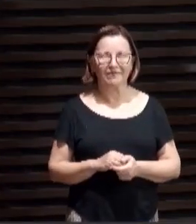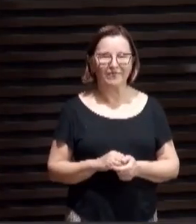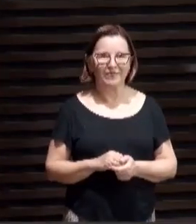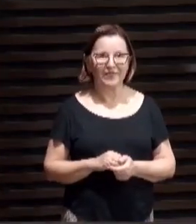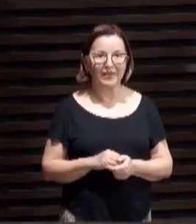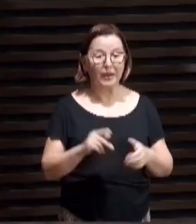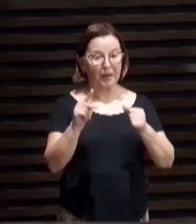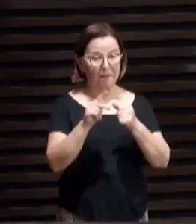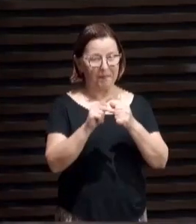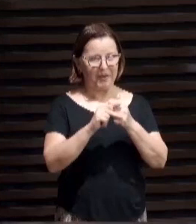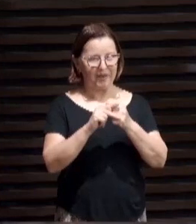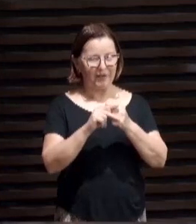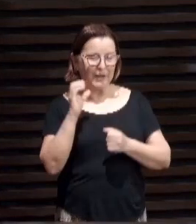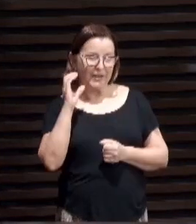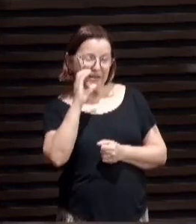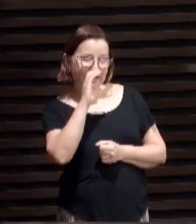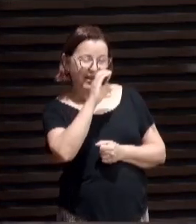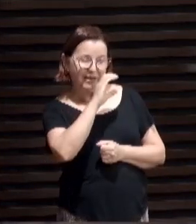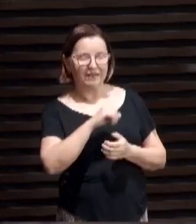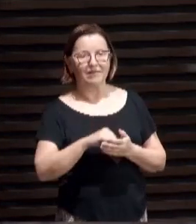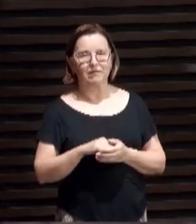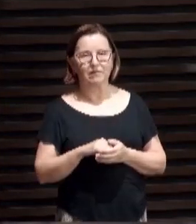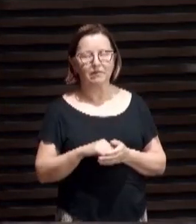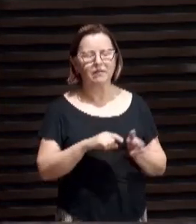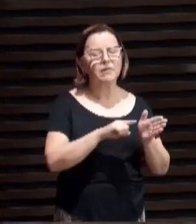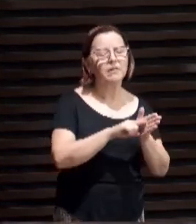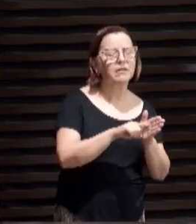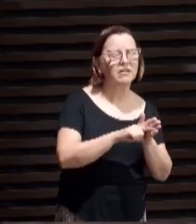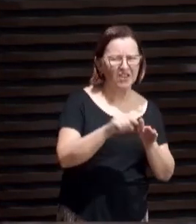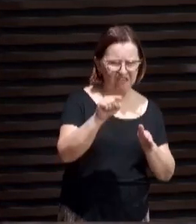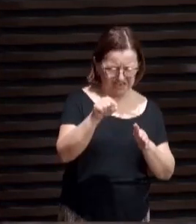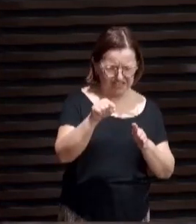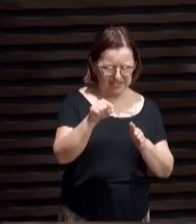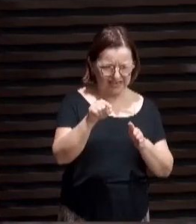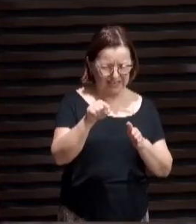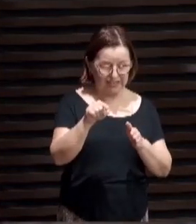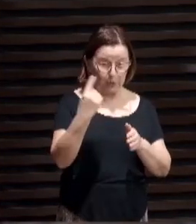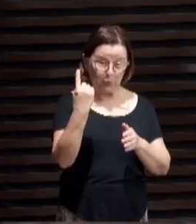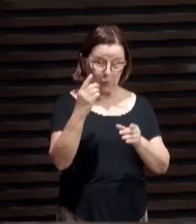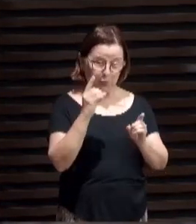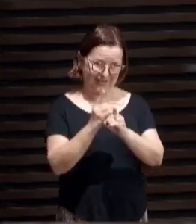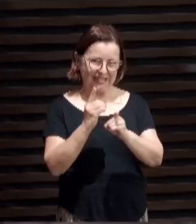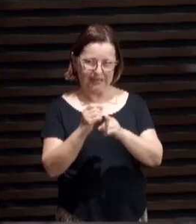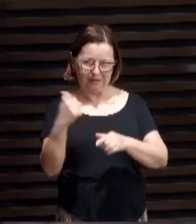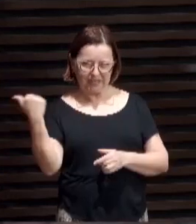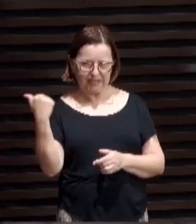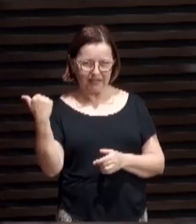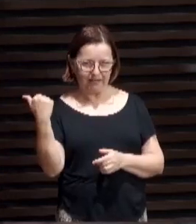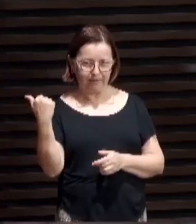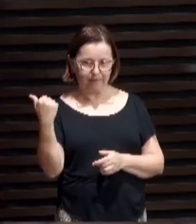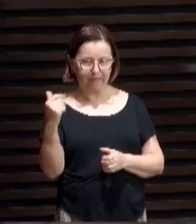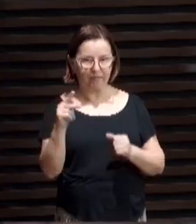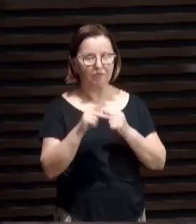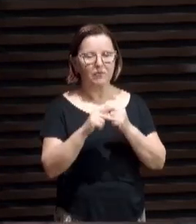Simão Pedro aquentando-se. Perguntaram-lhe, pois, és tu porventura um dos discípulos dele? Ele